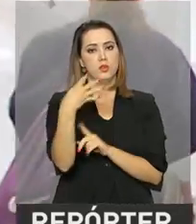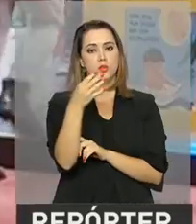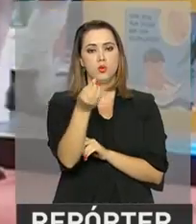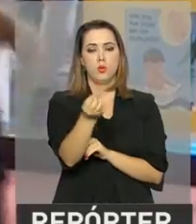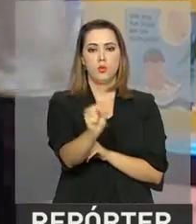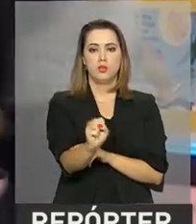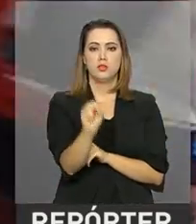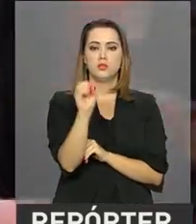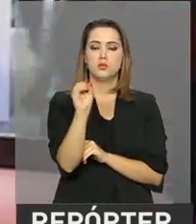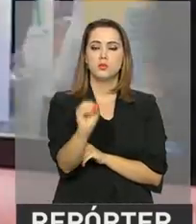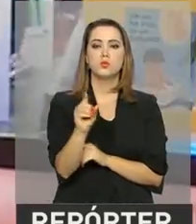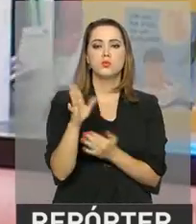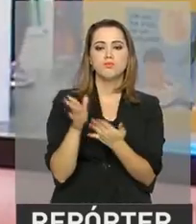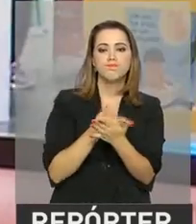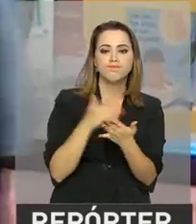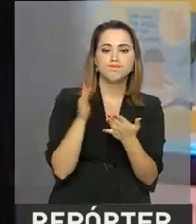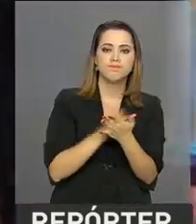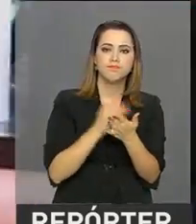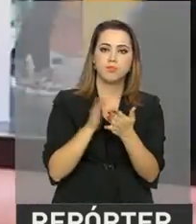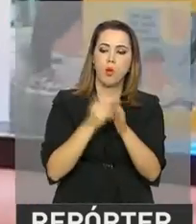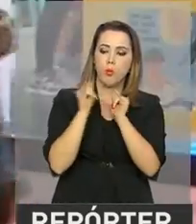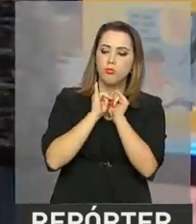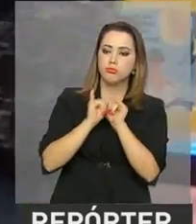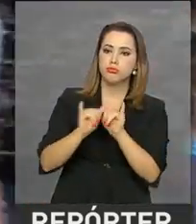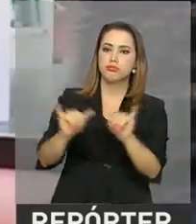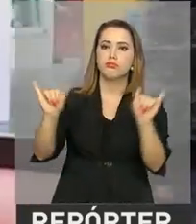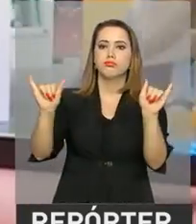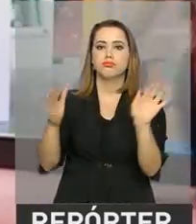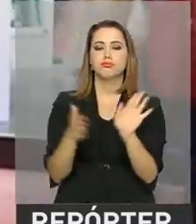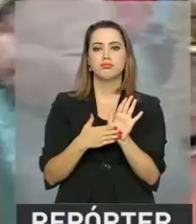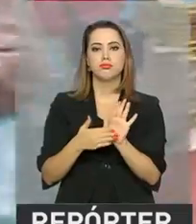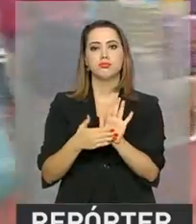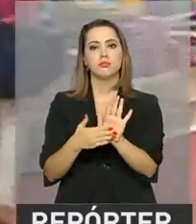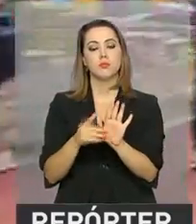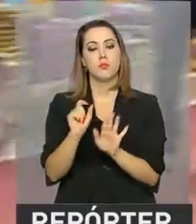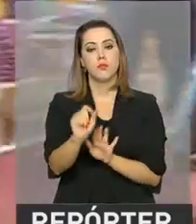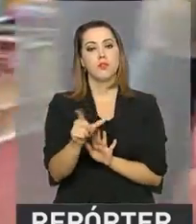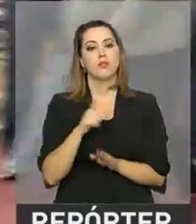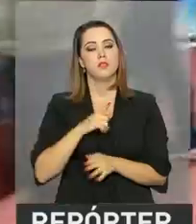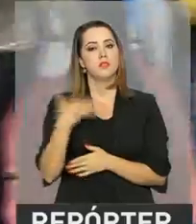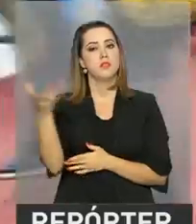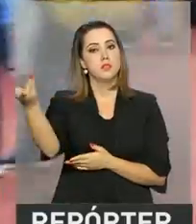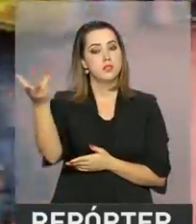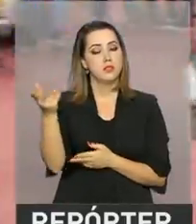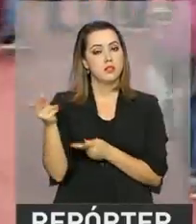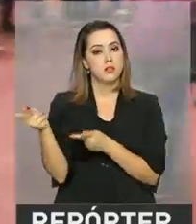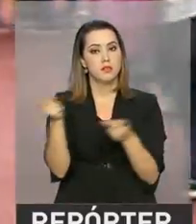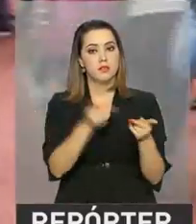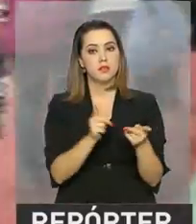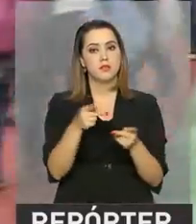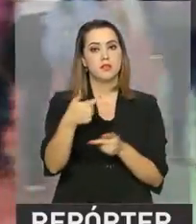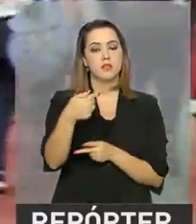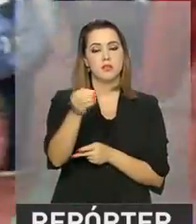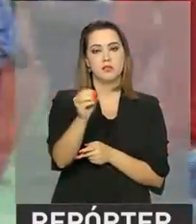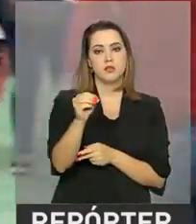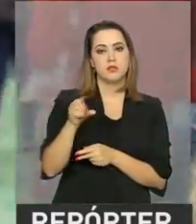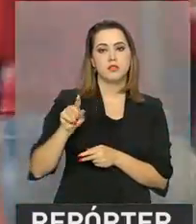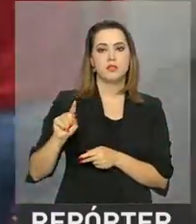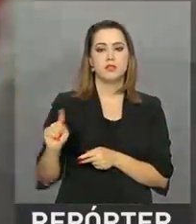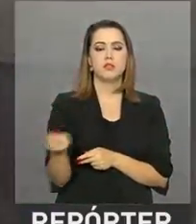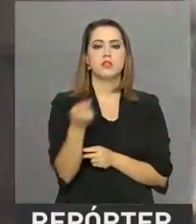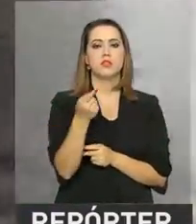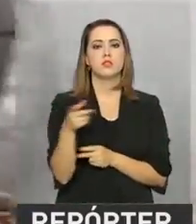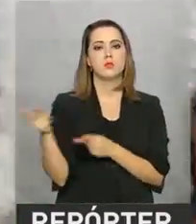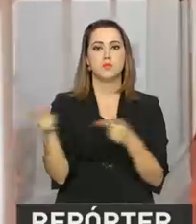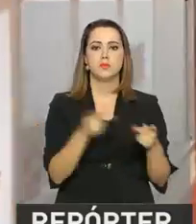480 marcas do universo literário lançam seus principais produtos no evento, que deve receber 700 mil visitantes até o